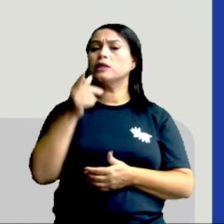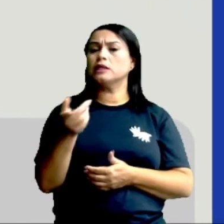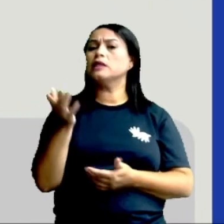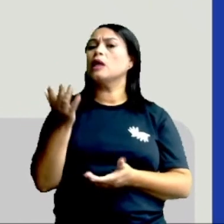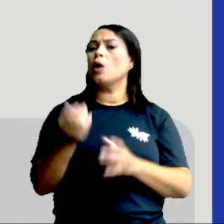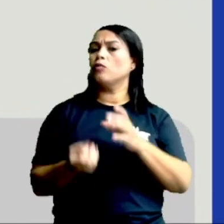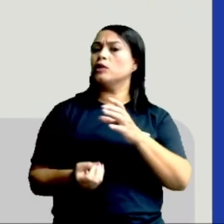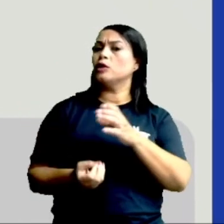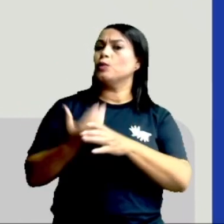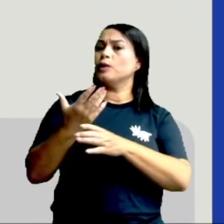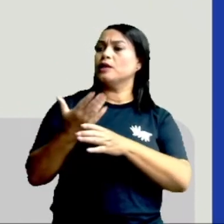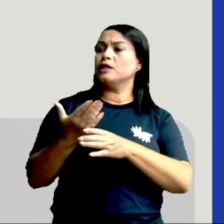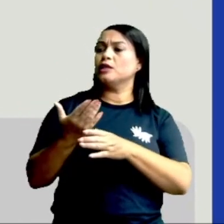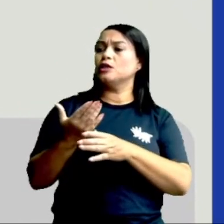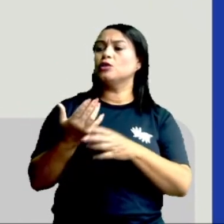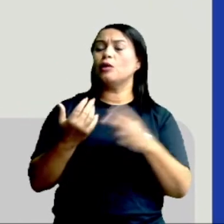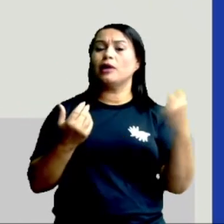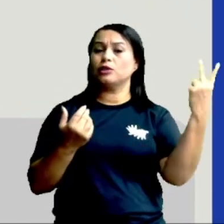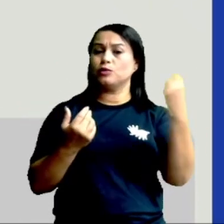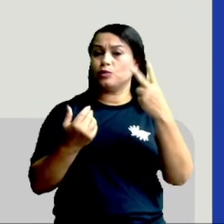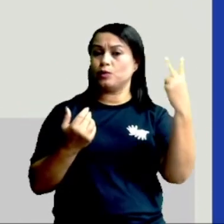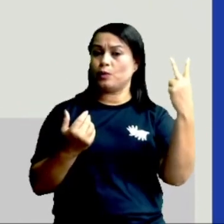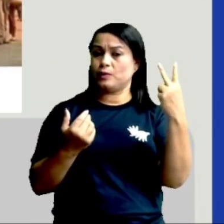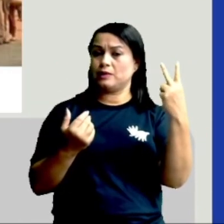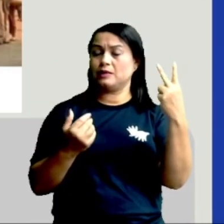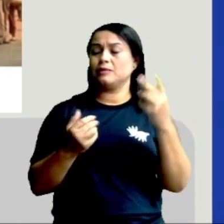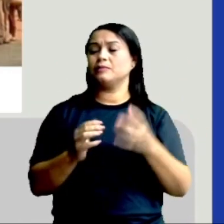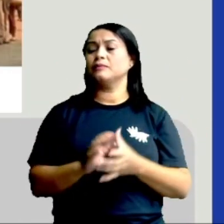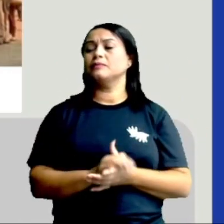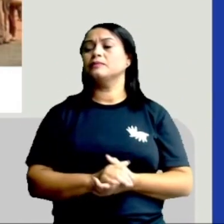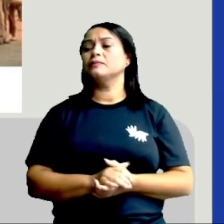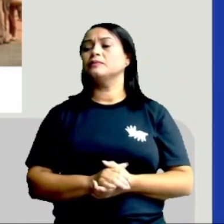desses imigrantes sírios e libaneses.